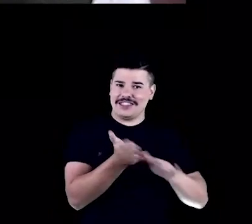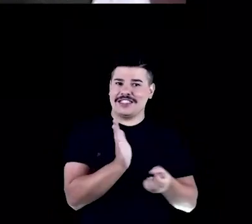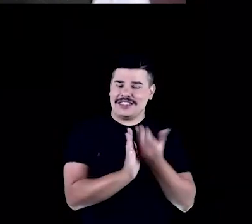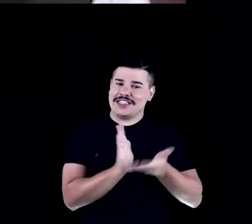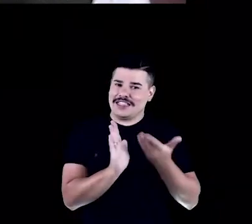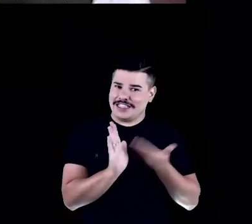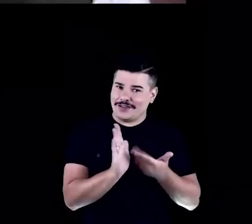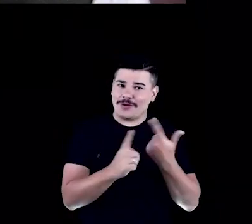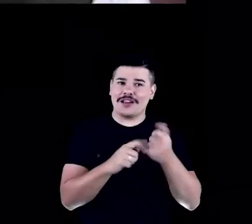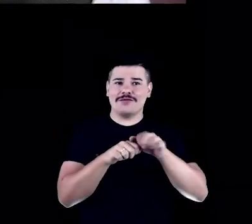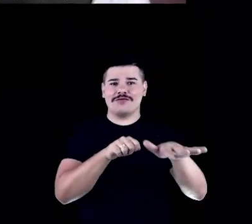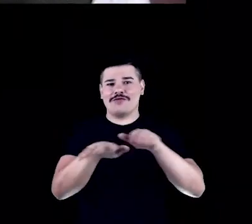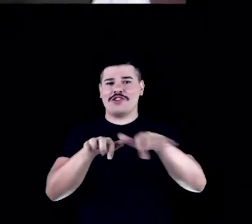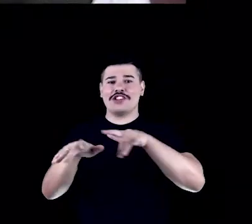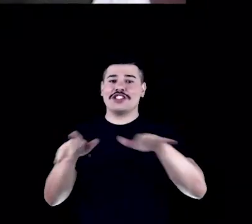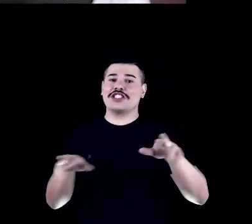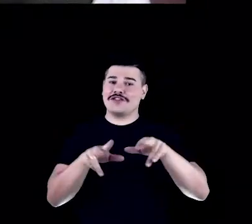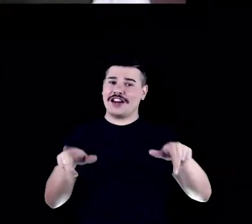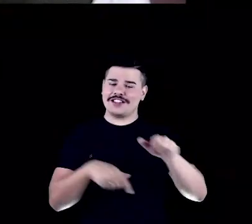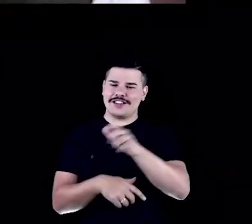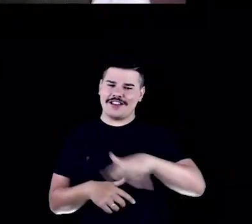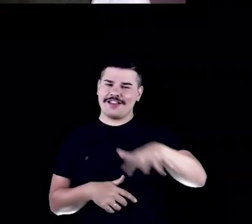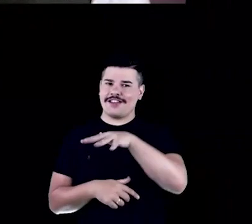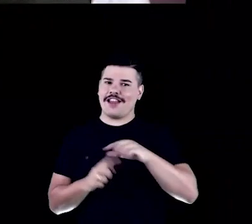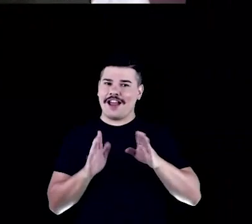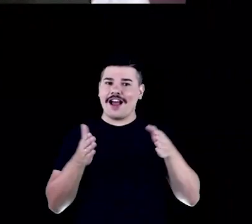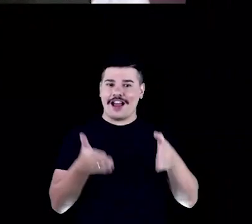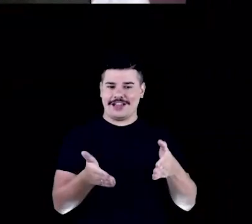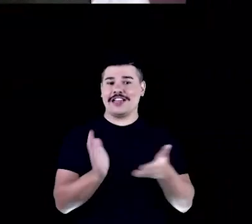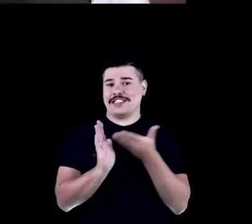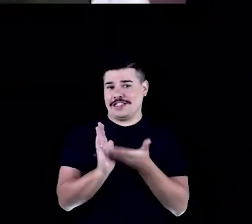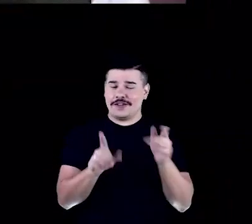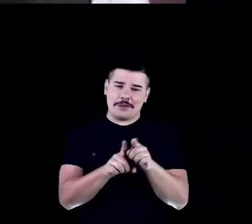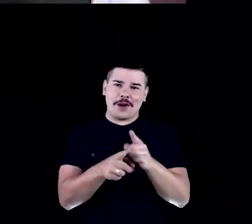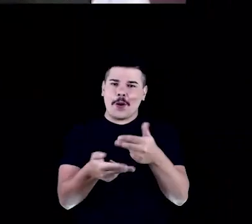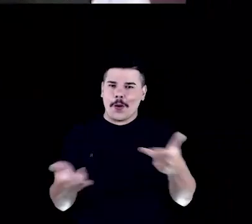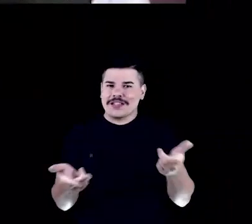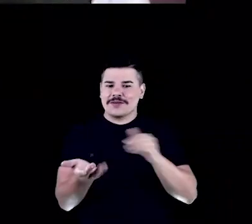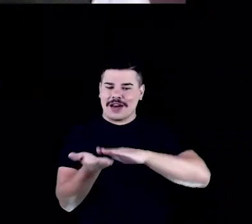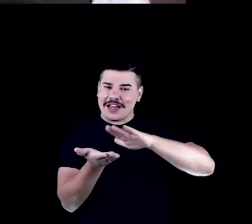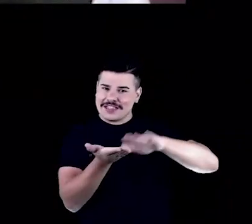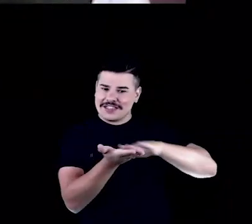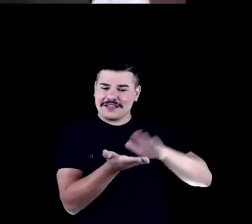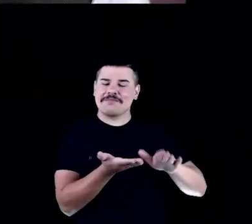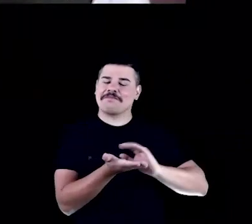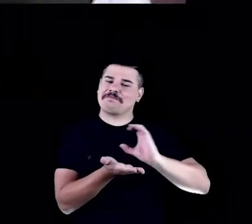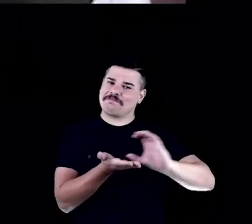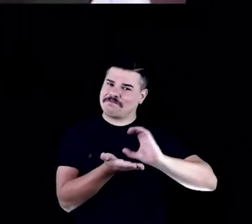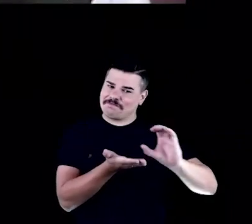Que realmente tem outra lógica de distribuição da indústria do livro e de coisas impressas,